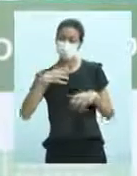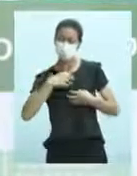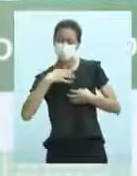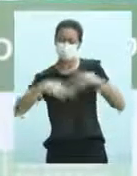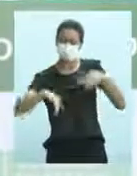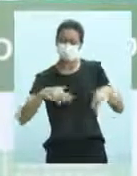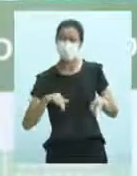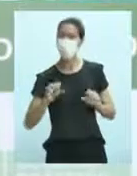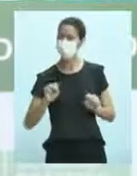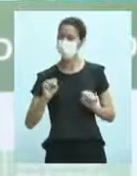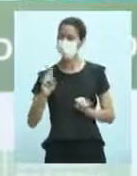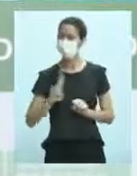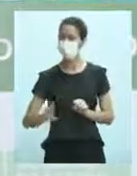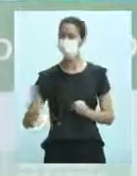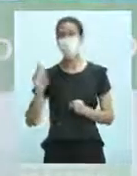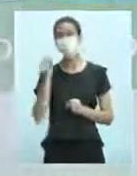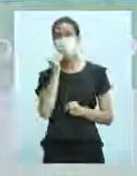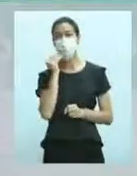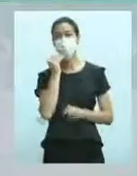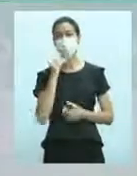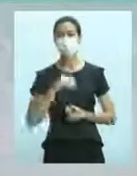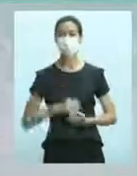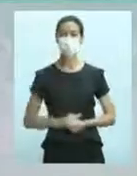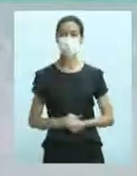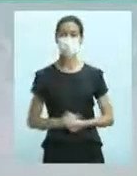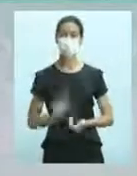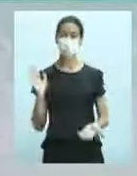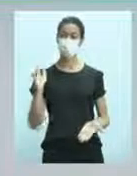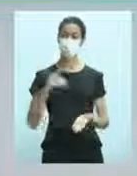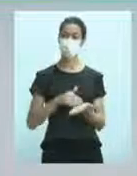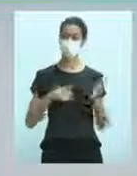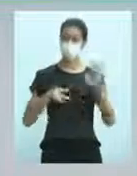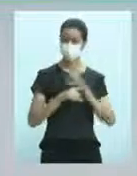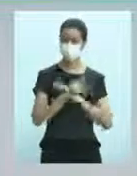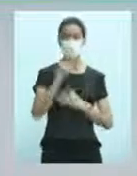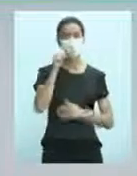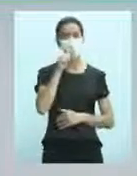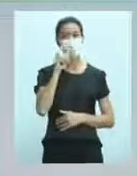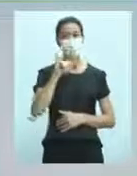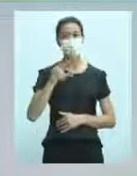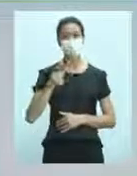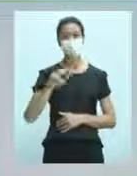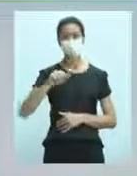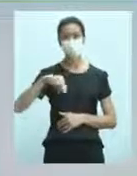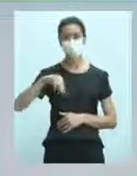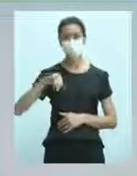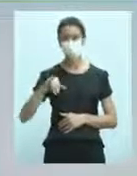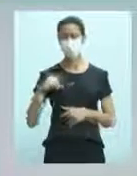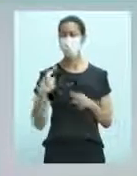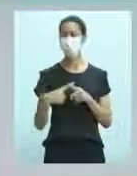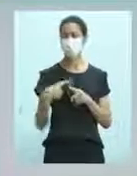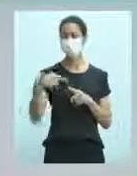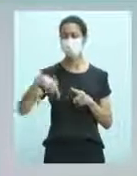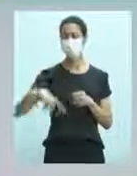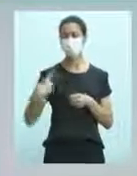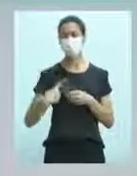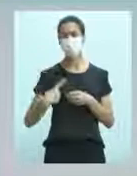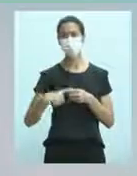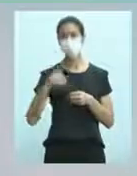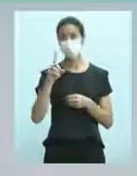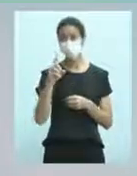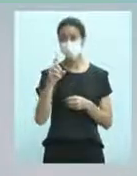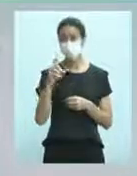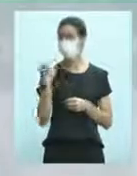o anos de idade a última pergunta da ivone costa porque dourados campanha